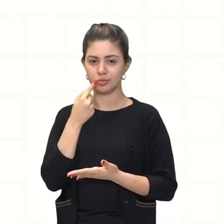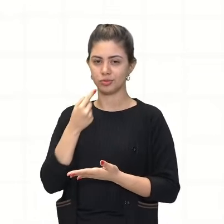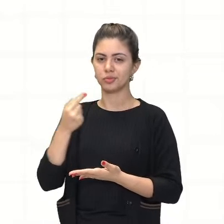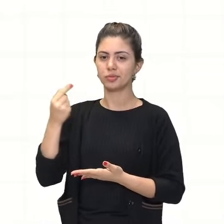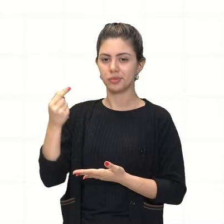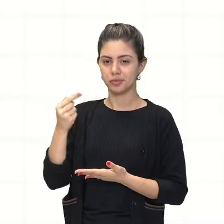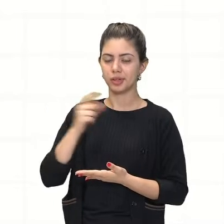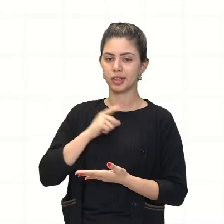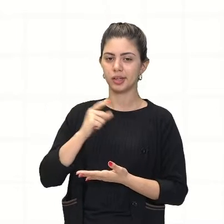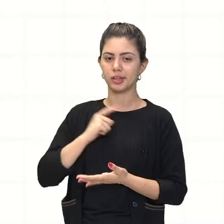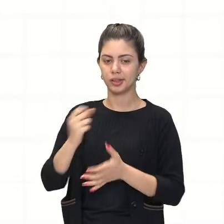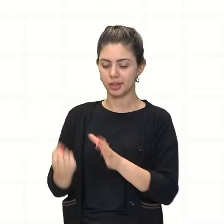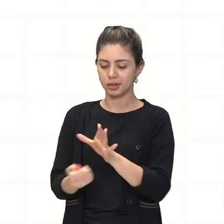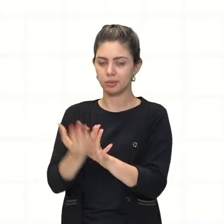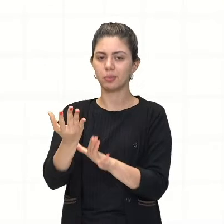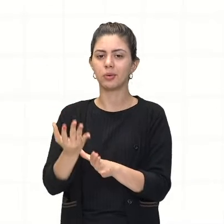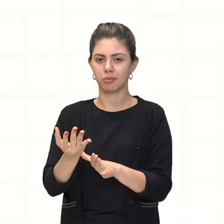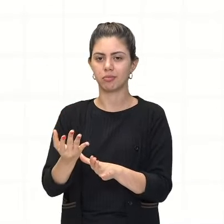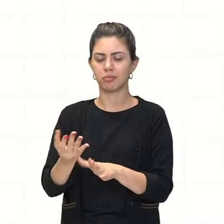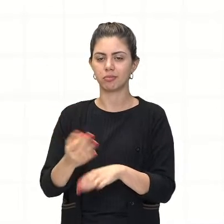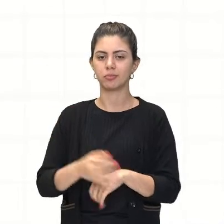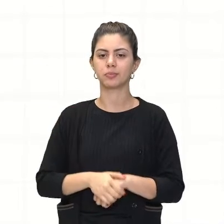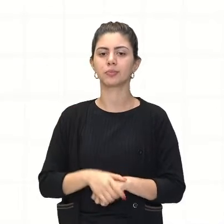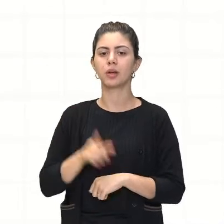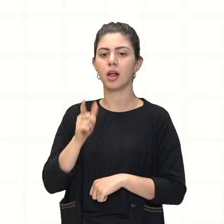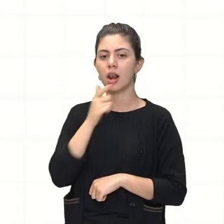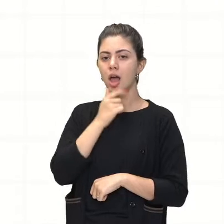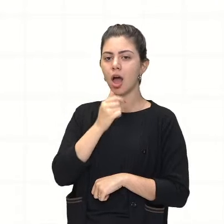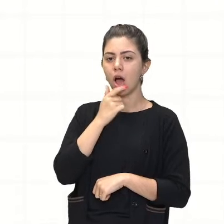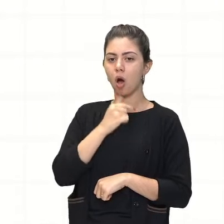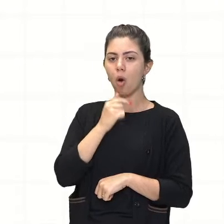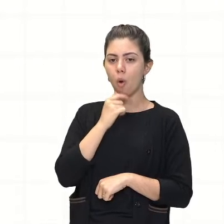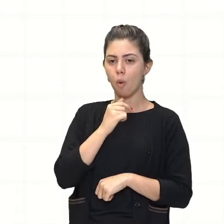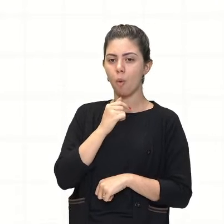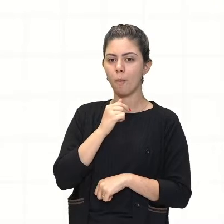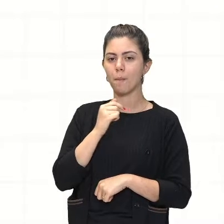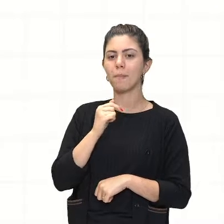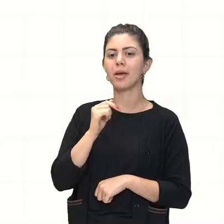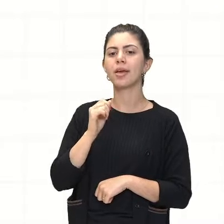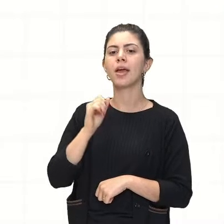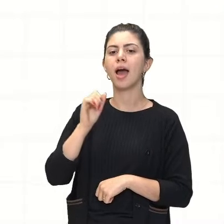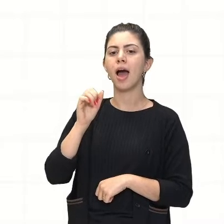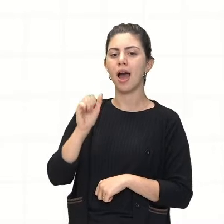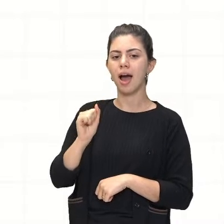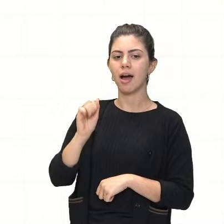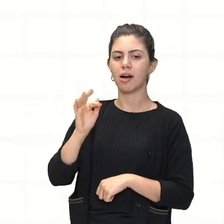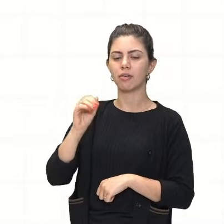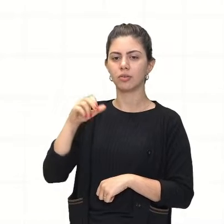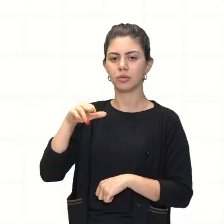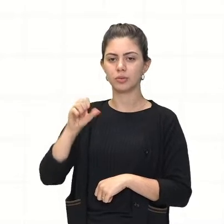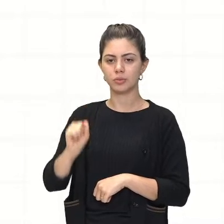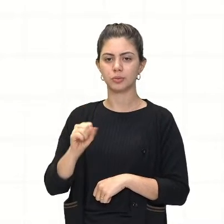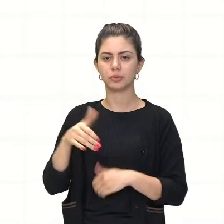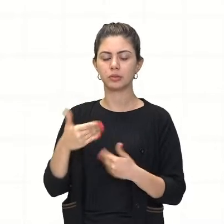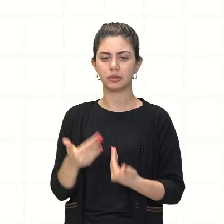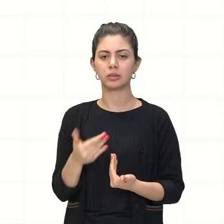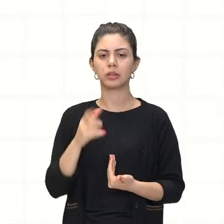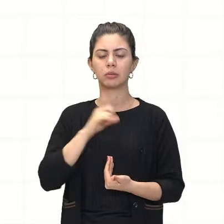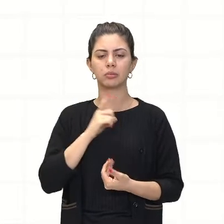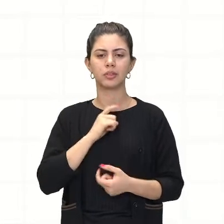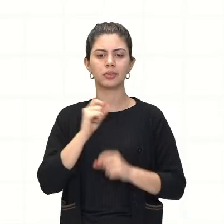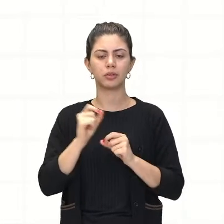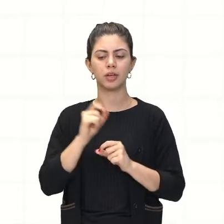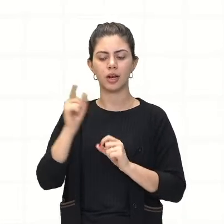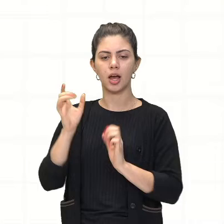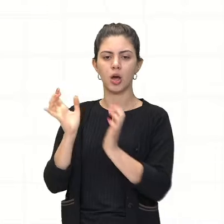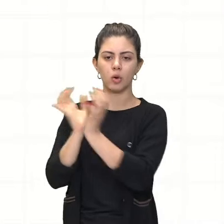gênese com o nobre francês Henrique de Borgonha. Vamos analisar. Então, contando com o suporte da nobreza,